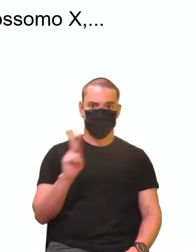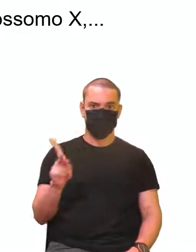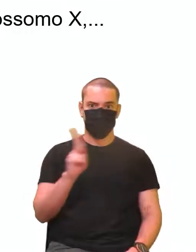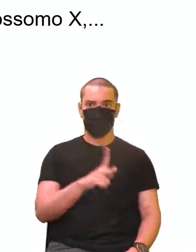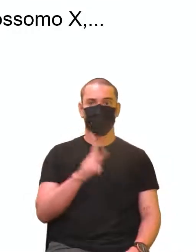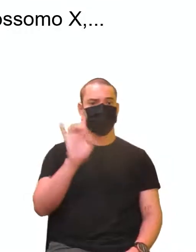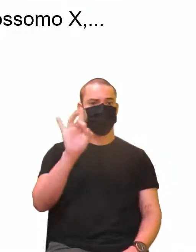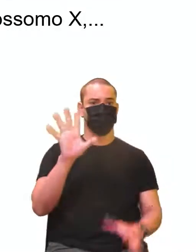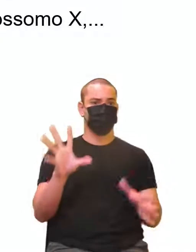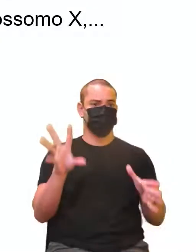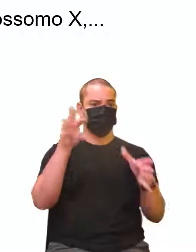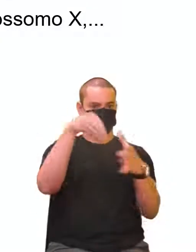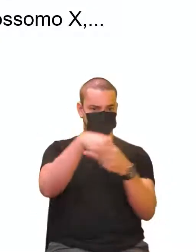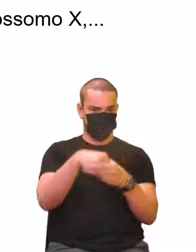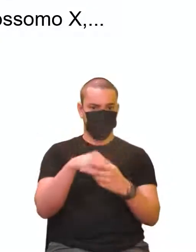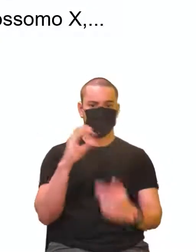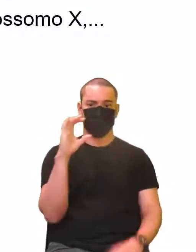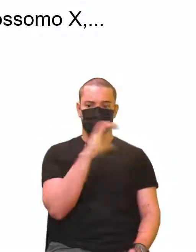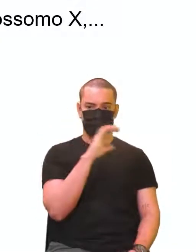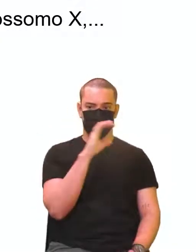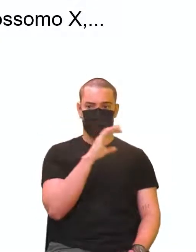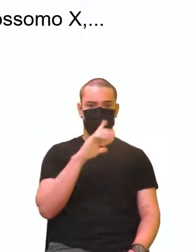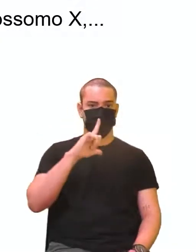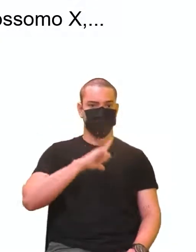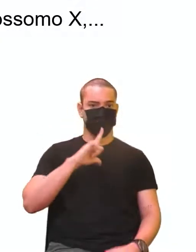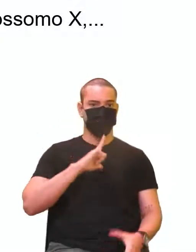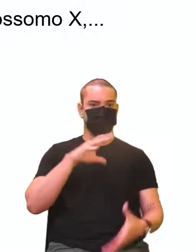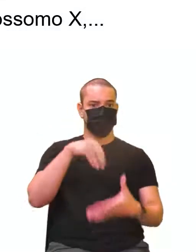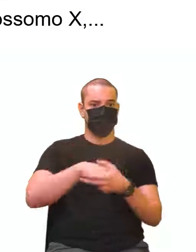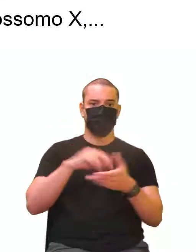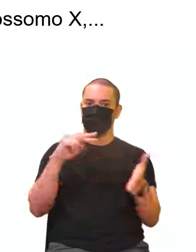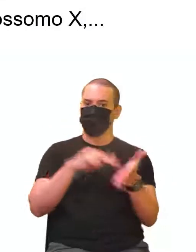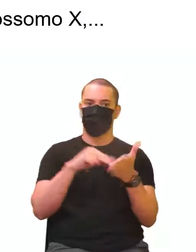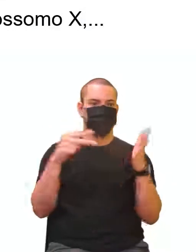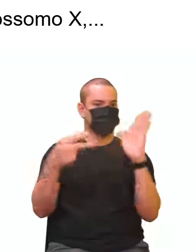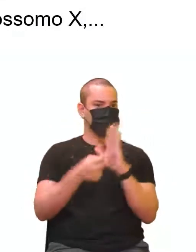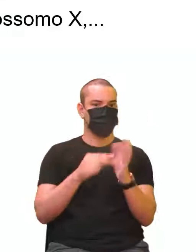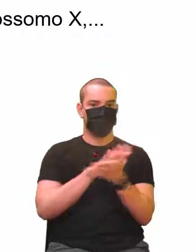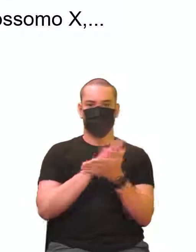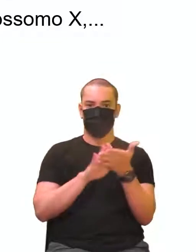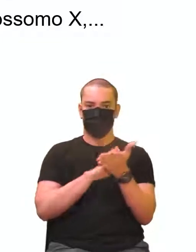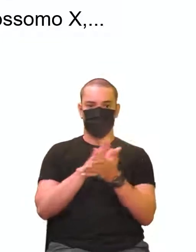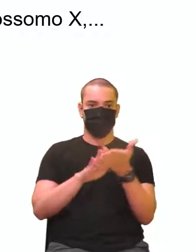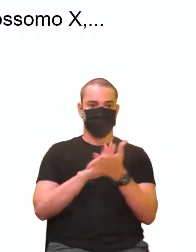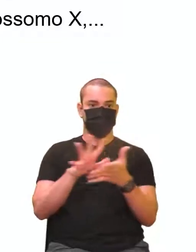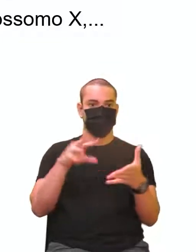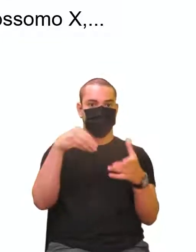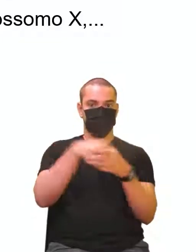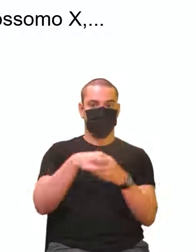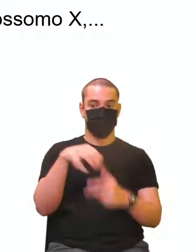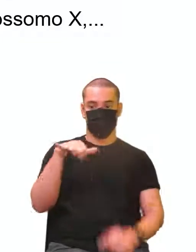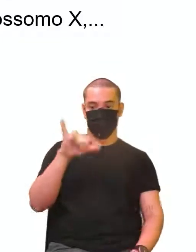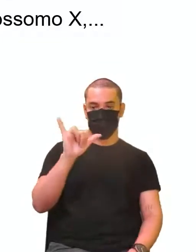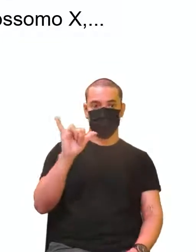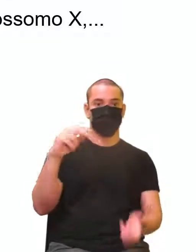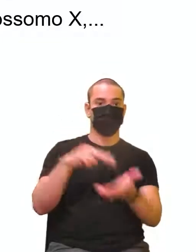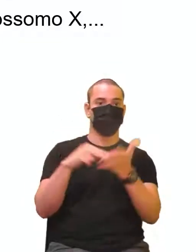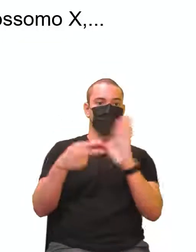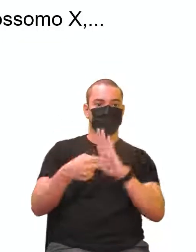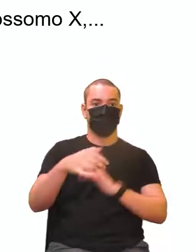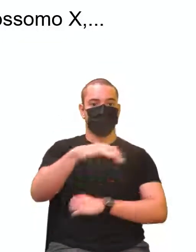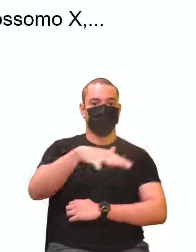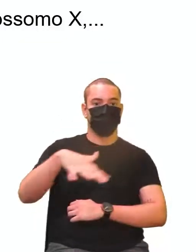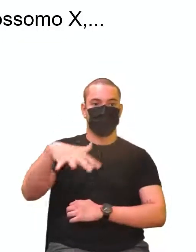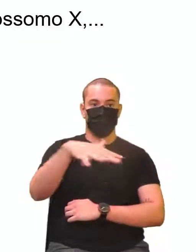só um adendo aqui, né? Aqui essa região que não tem um correspondente lá no cromossomo Y, a gente chama de